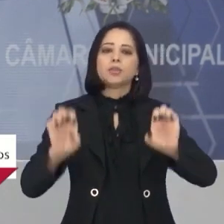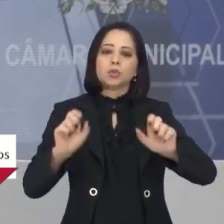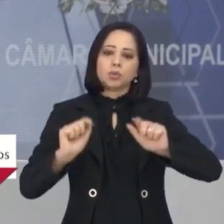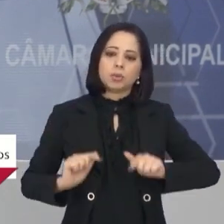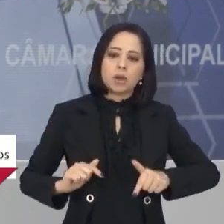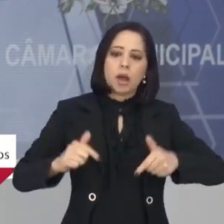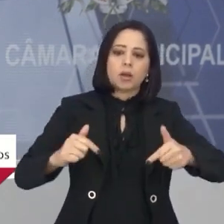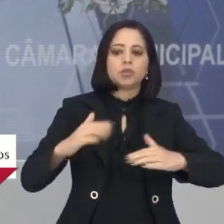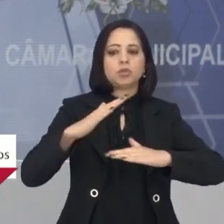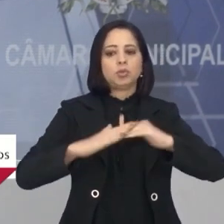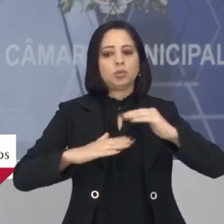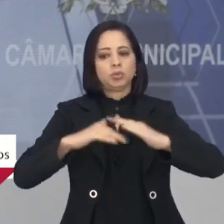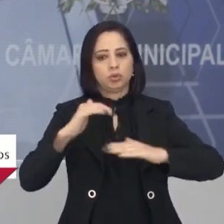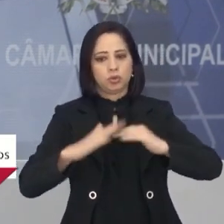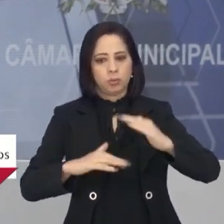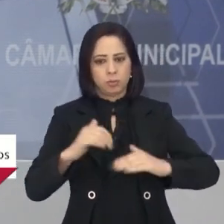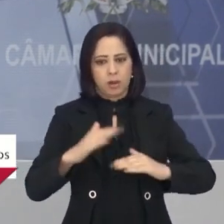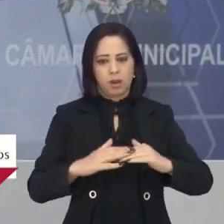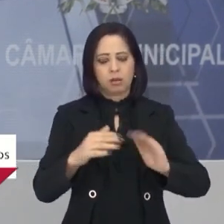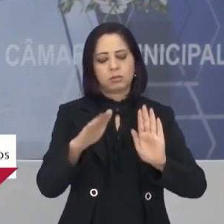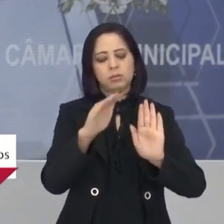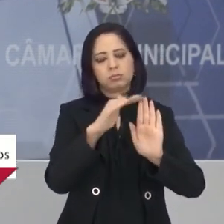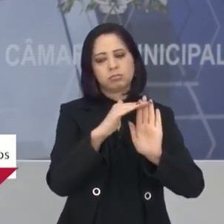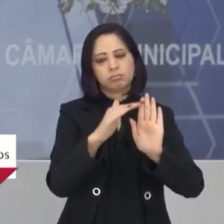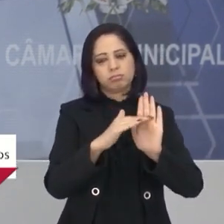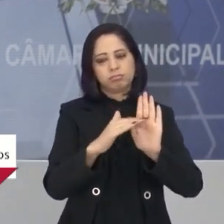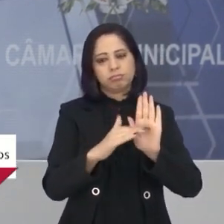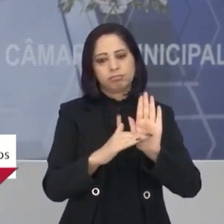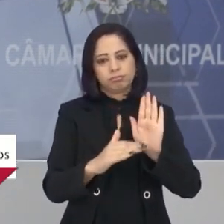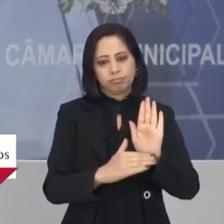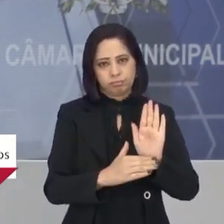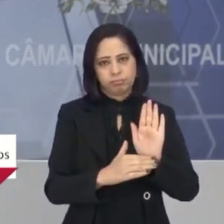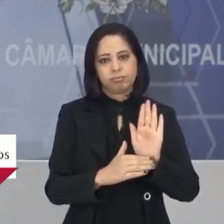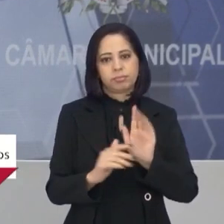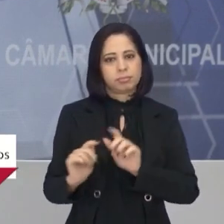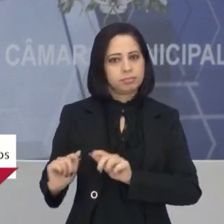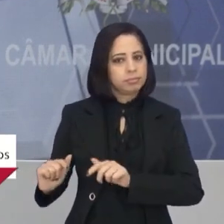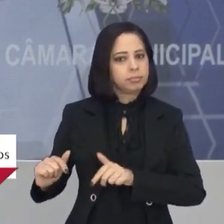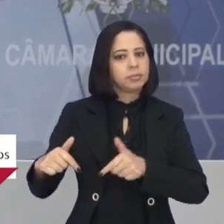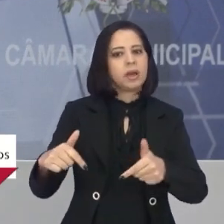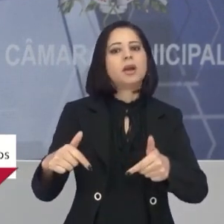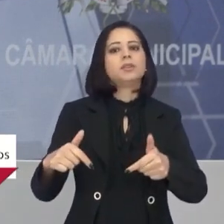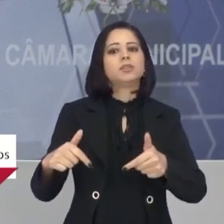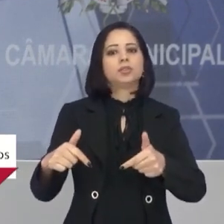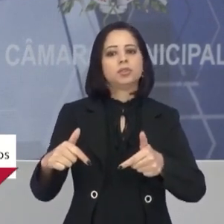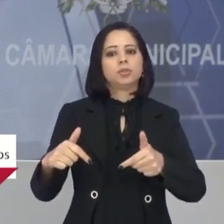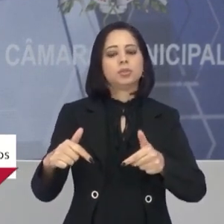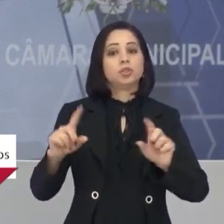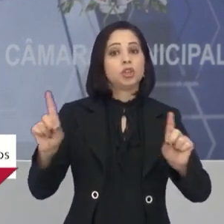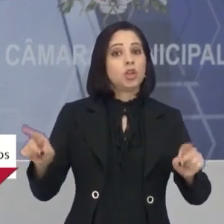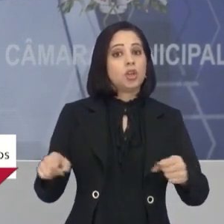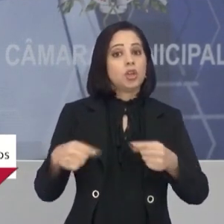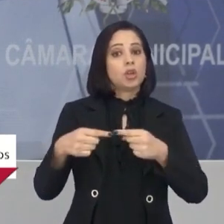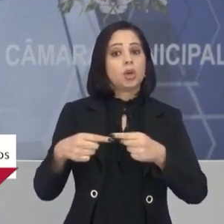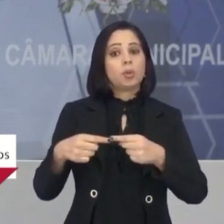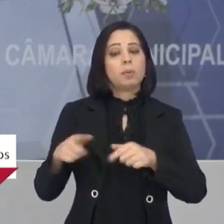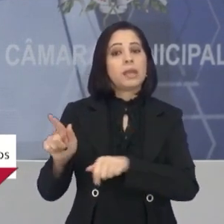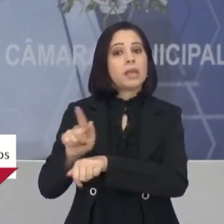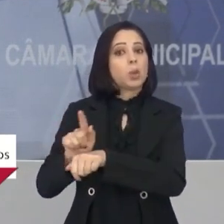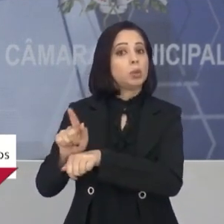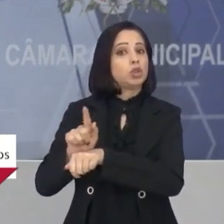e toda uma série de de ações que envolvem a governança o